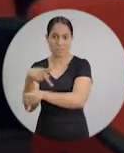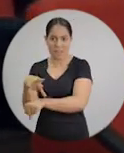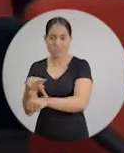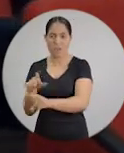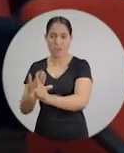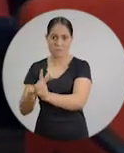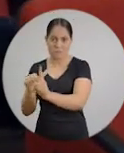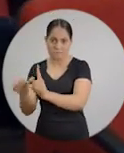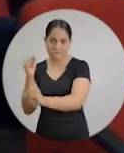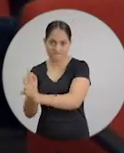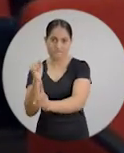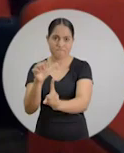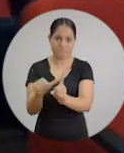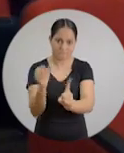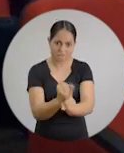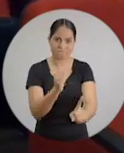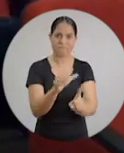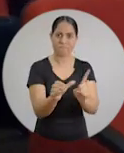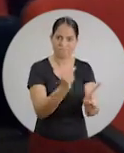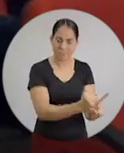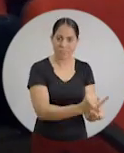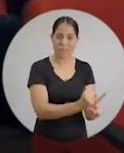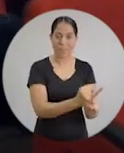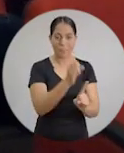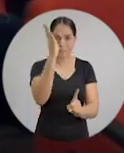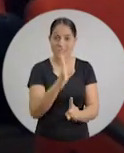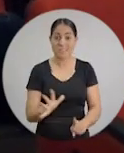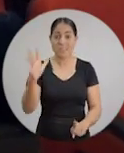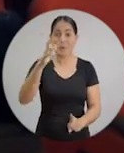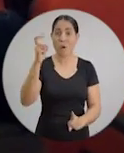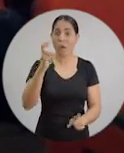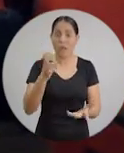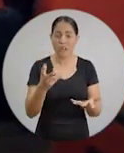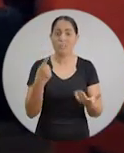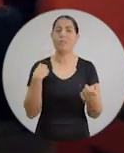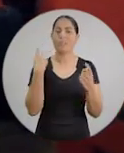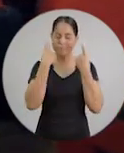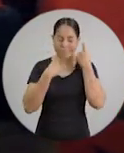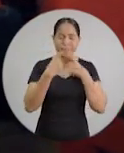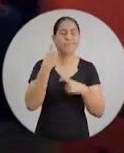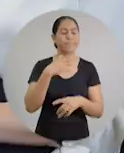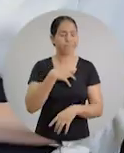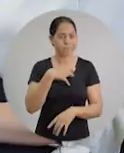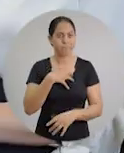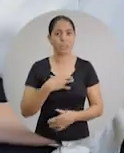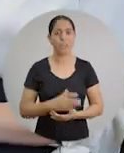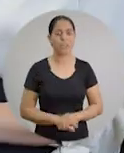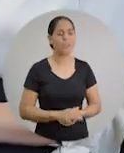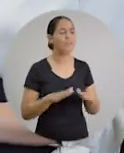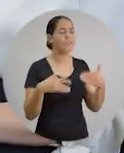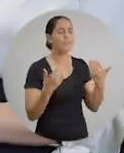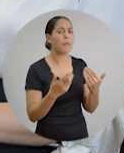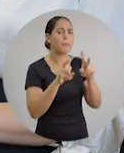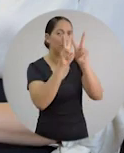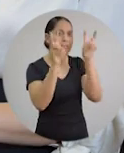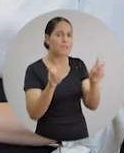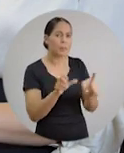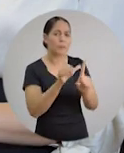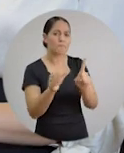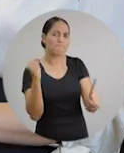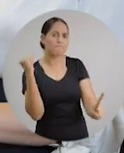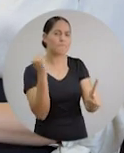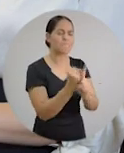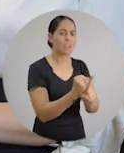que mais matam mulheres por serem mulheres. Então, a nossa realidade realmente é muito preocupante. E vamos falar um pouquinho sobre o feminicídio em